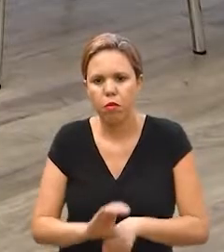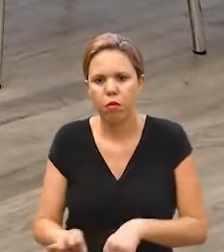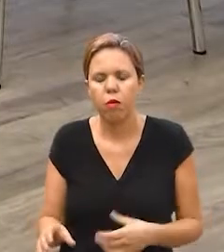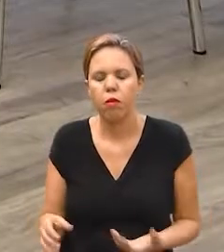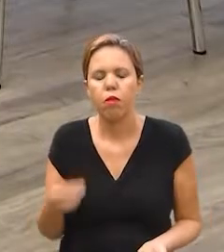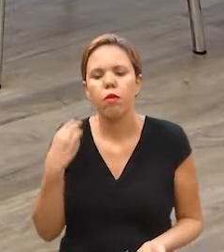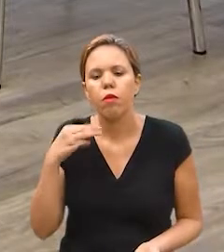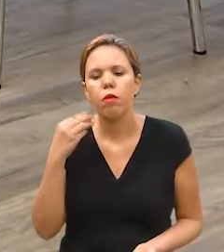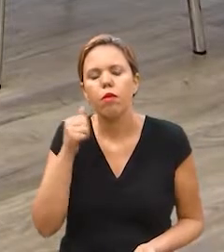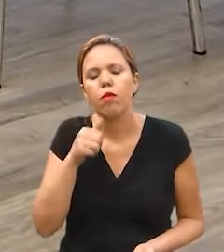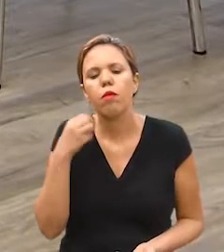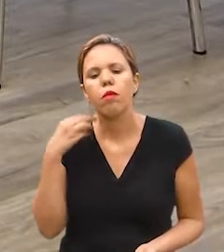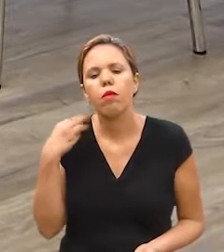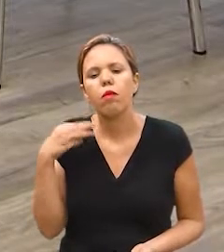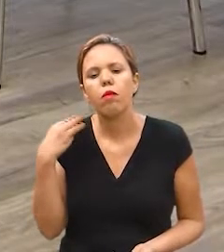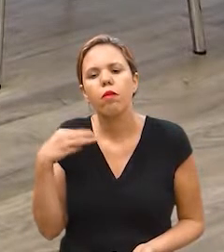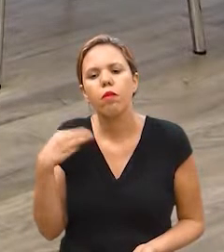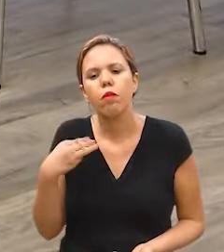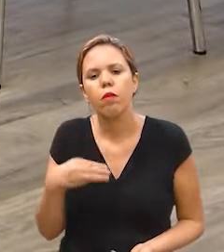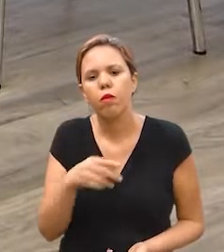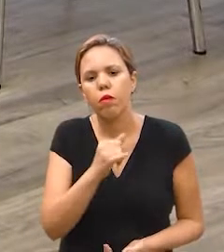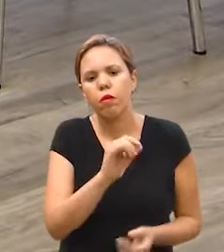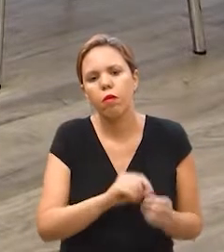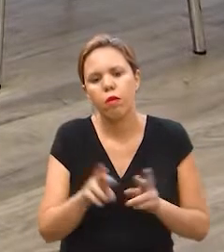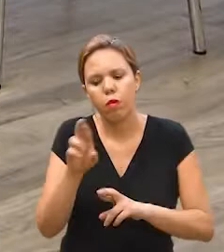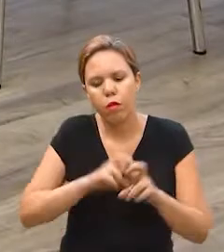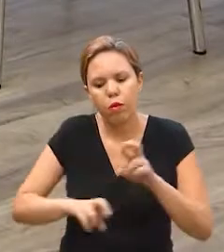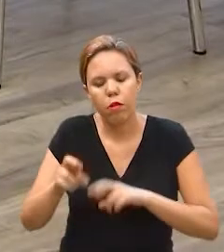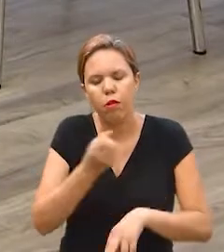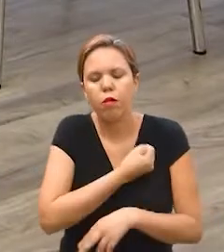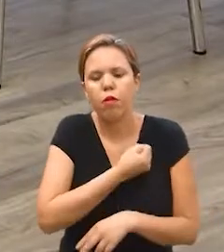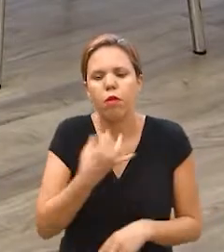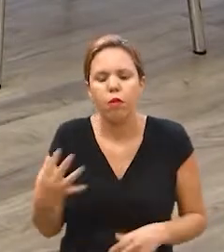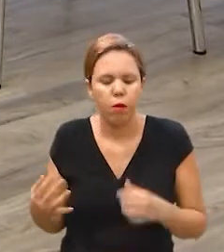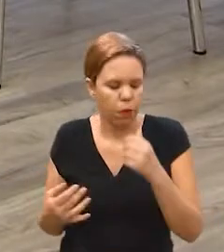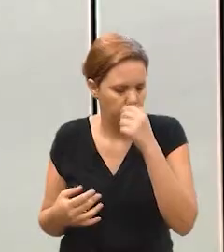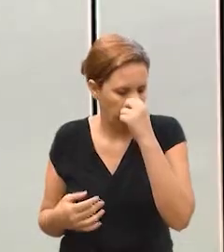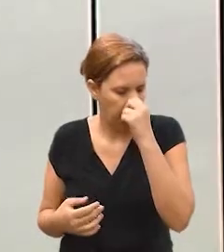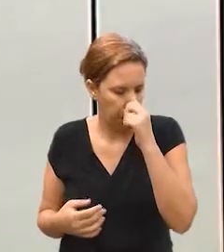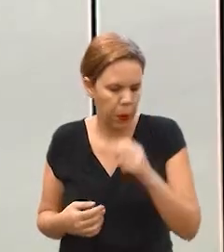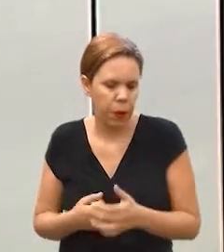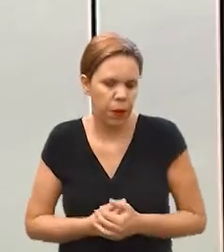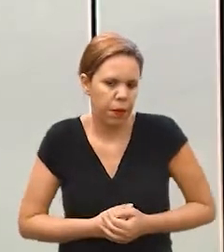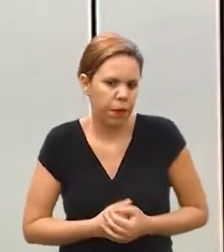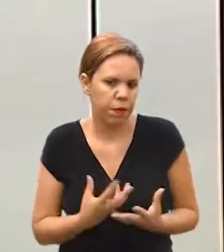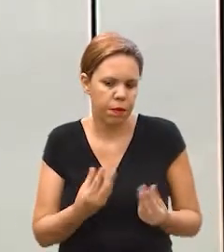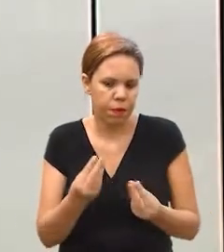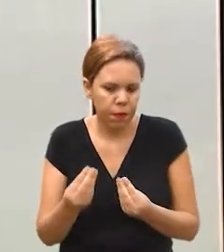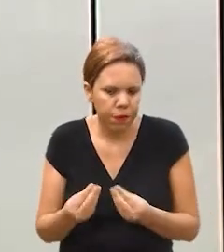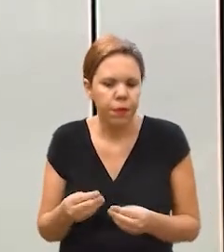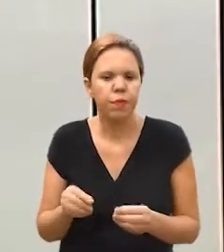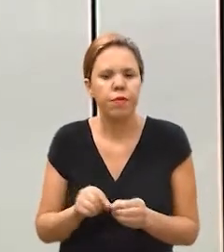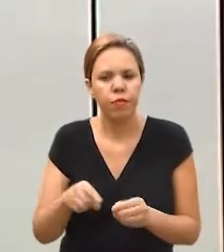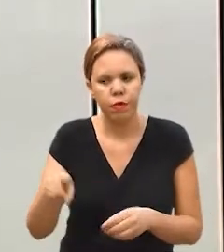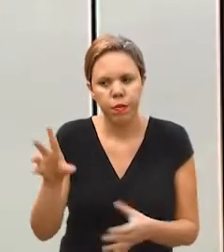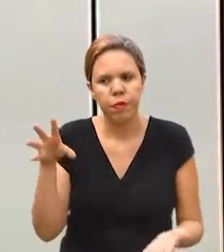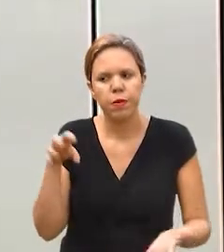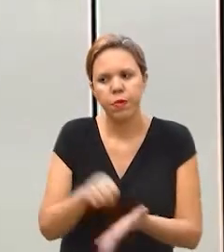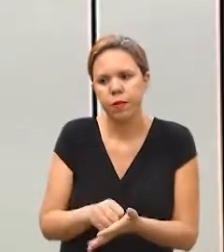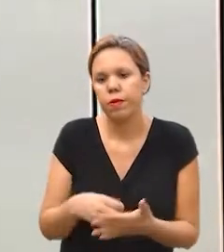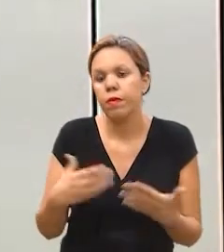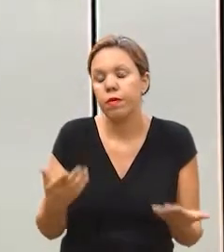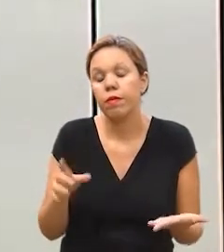Conte, qual que é a análise que a senhora faz desses números? A gente viu aí, muitas foram as inscrições,